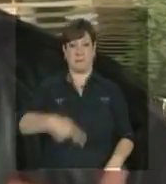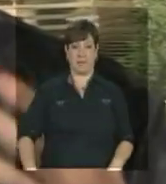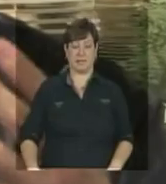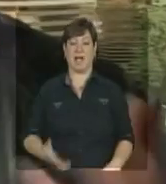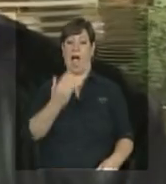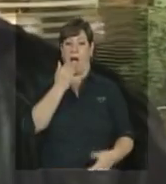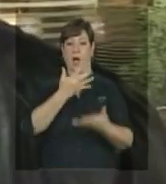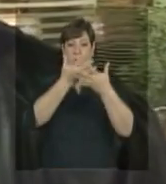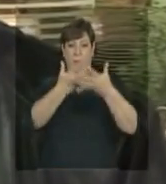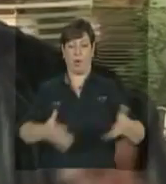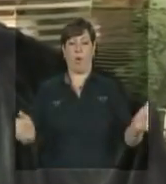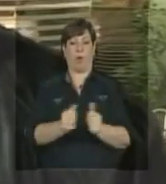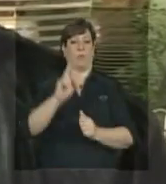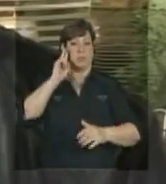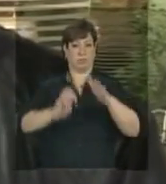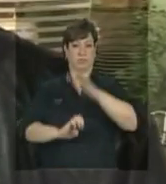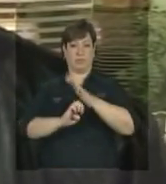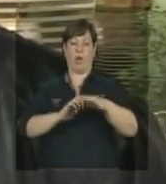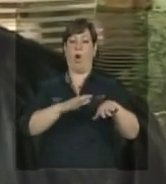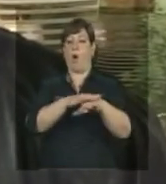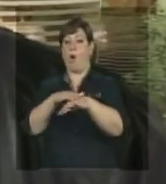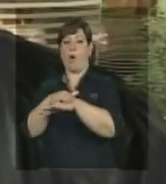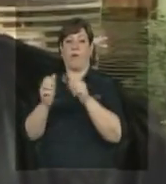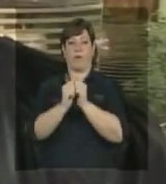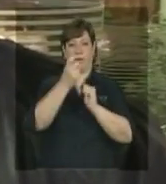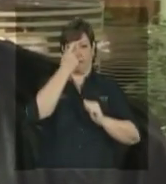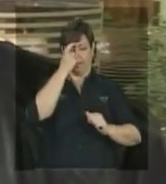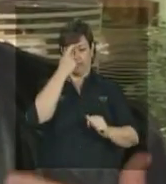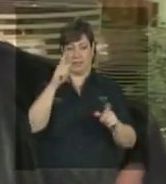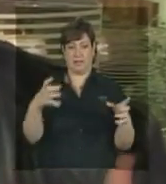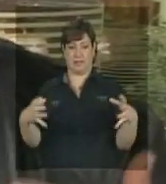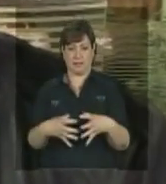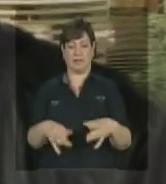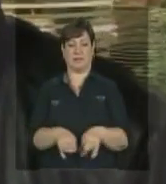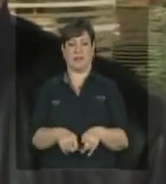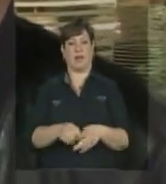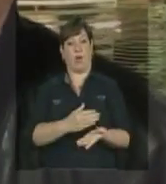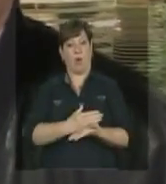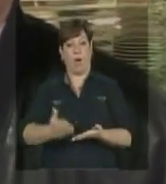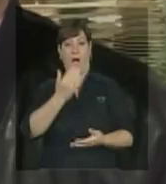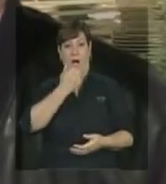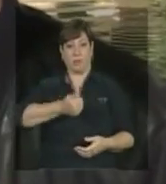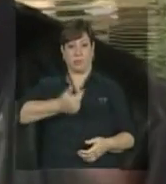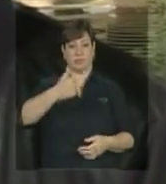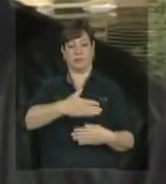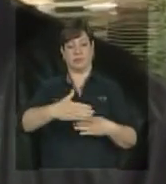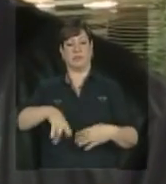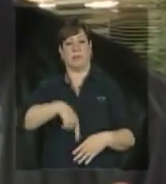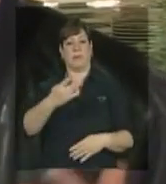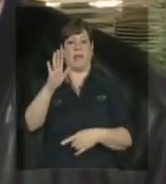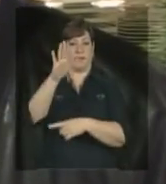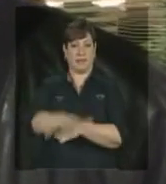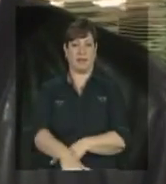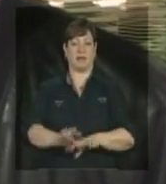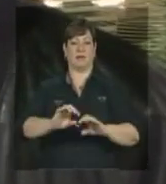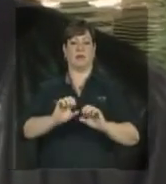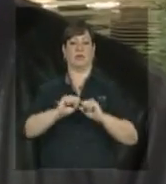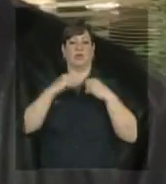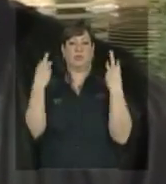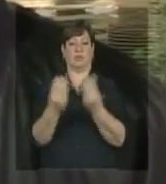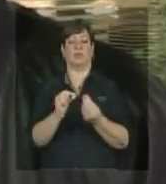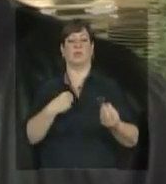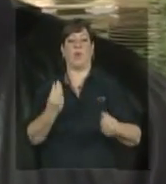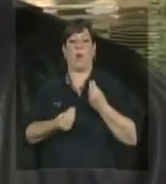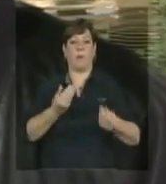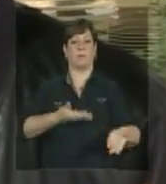almoça com os empresários, conversa com os indianos e vamos ter, a partir já do almoço e à tarde, o networking, que seria então a troca